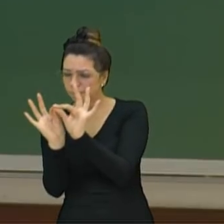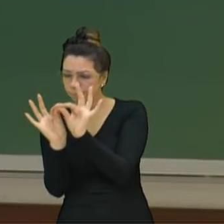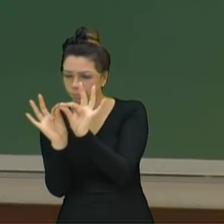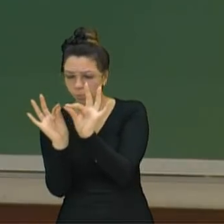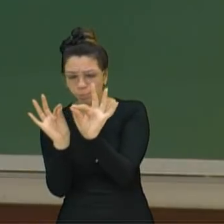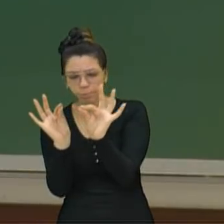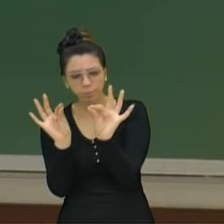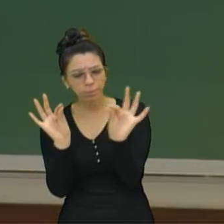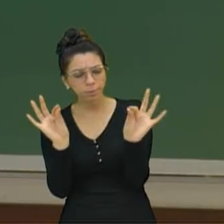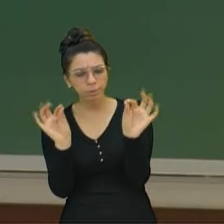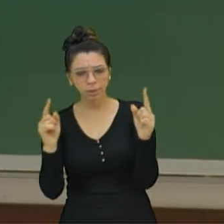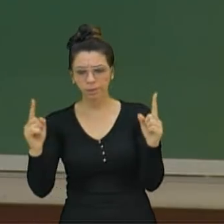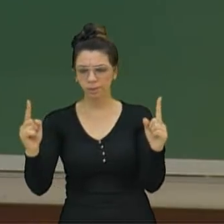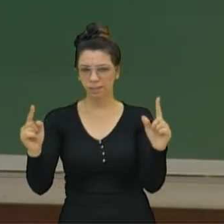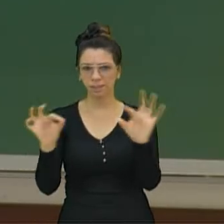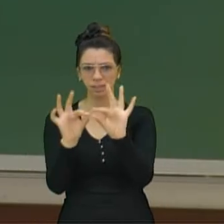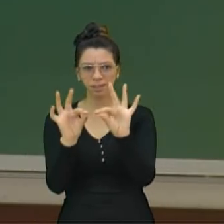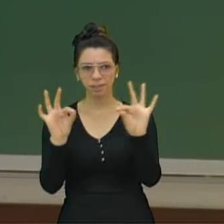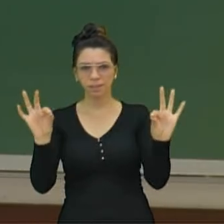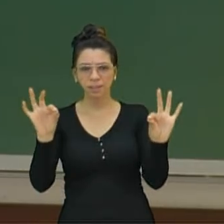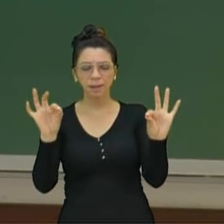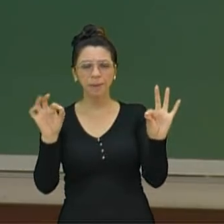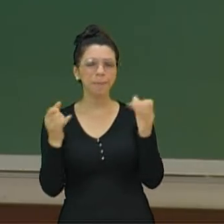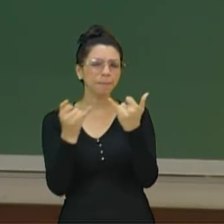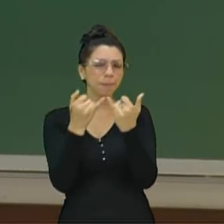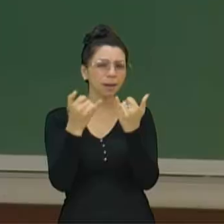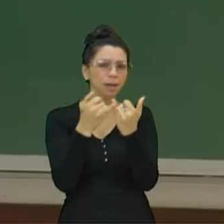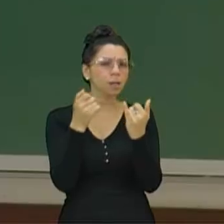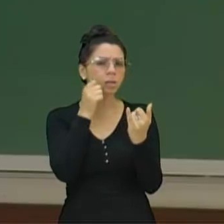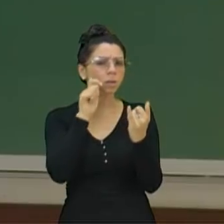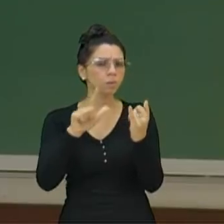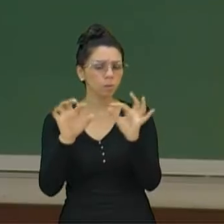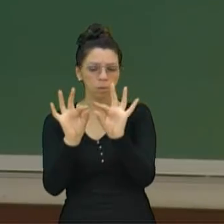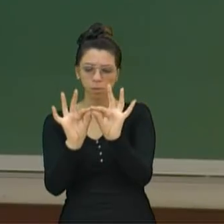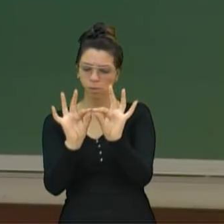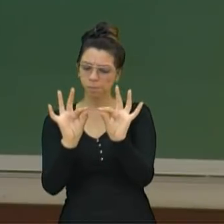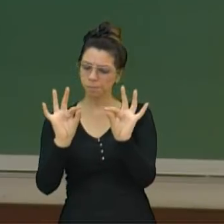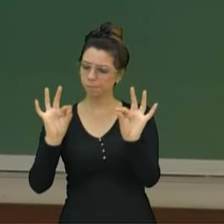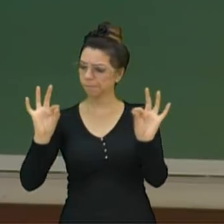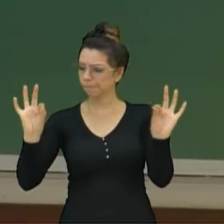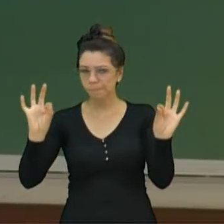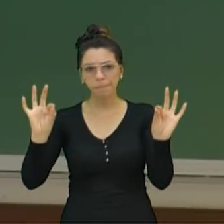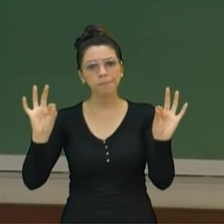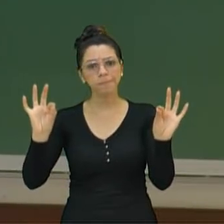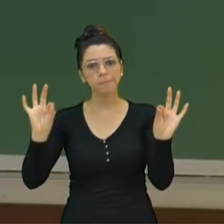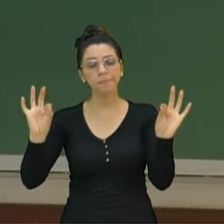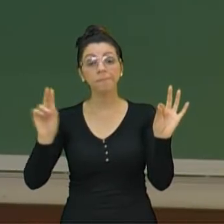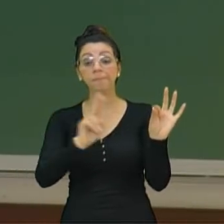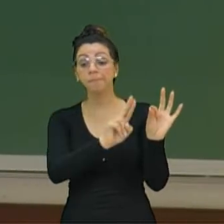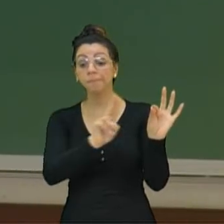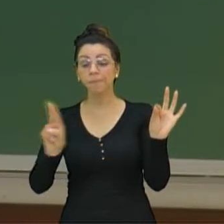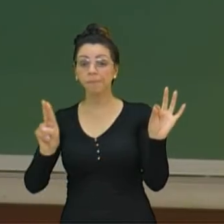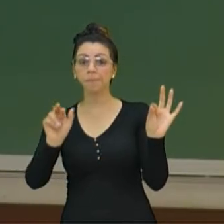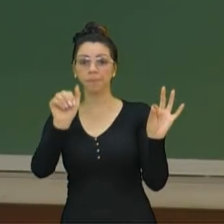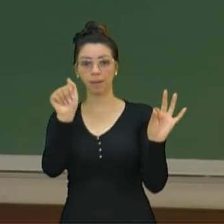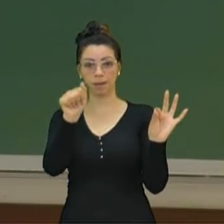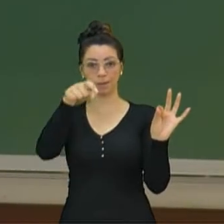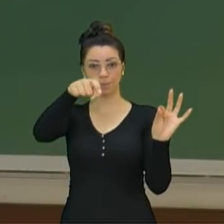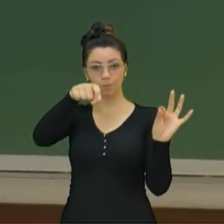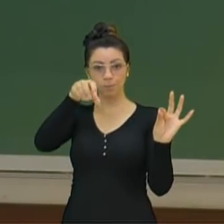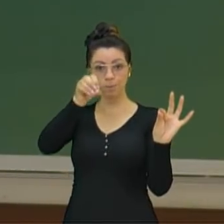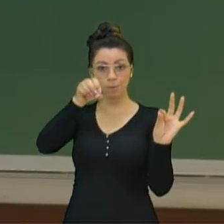compridinha que tem umas estruturas em azul. Essa parte comprida, alongada, é o que eu chamo de